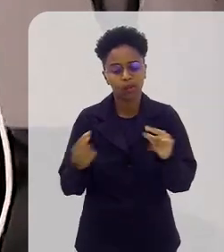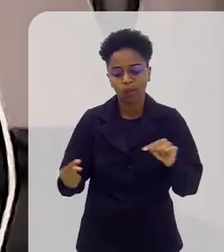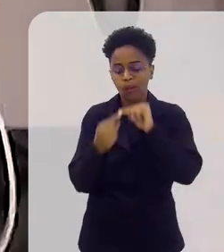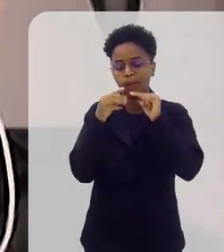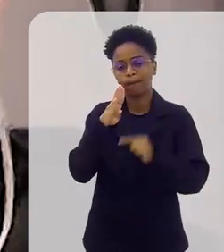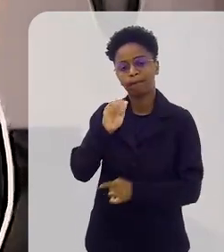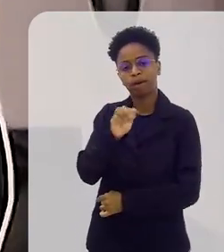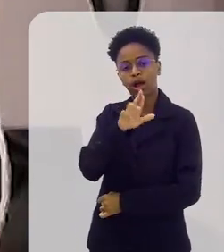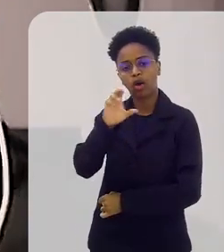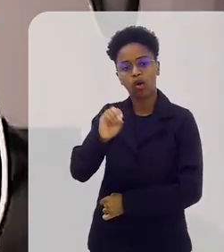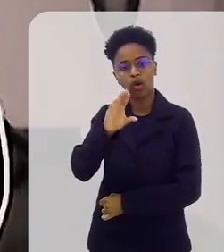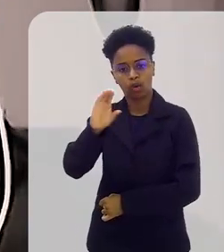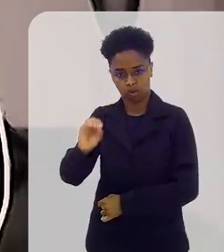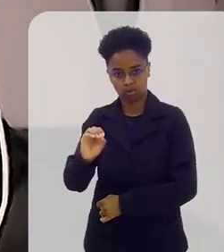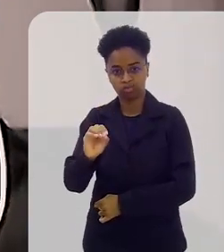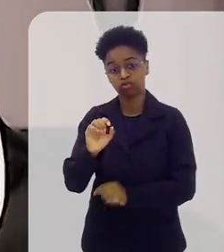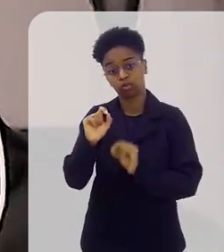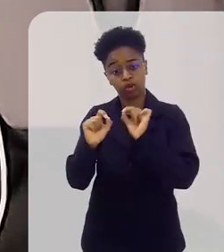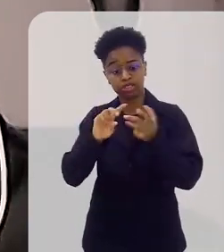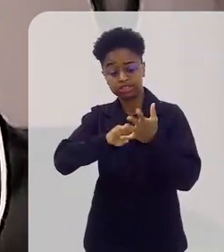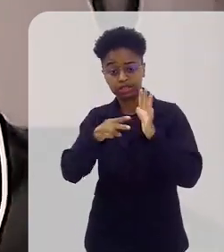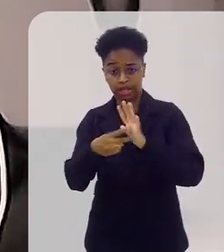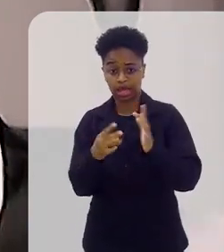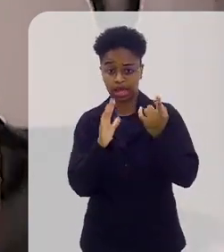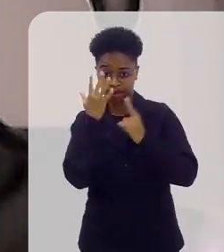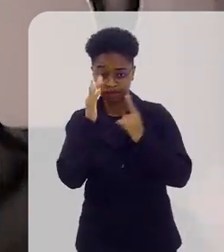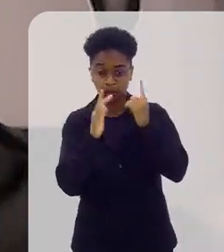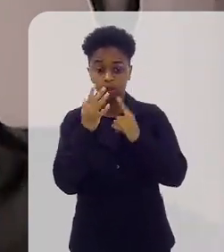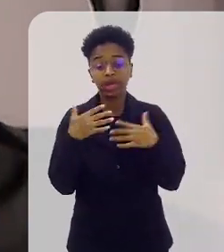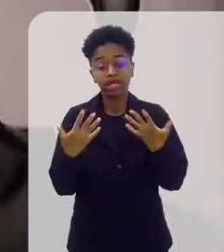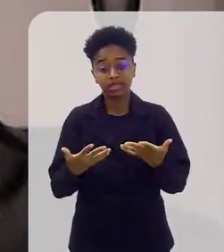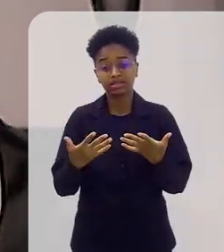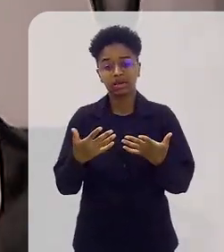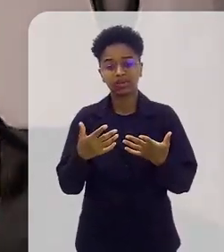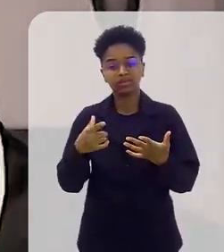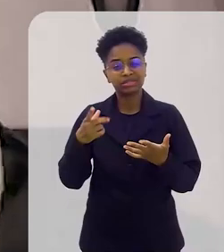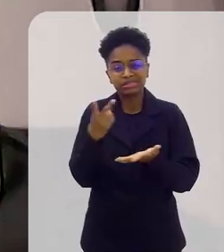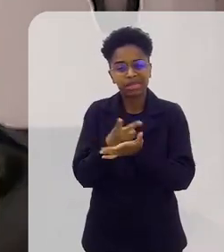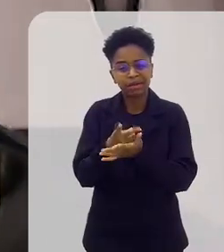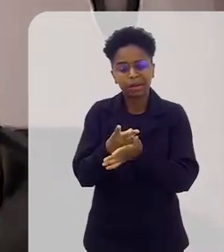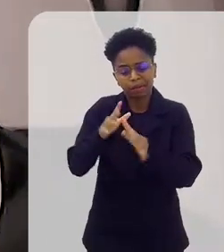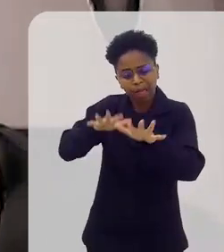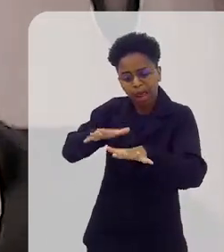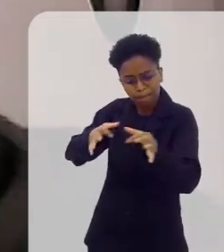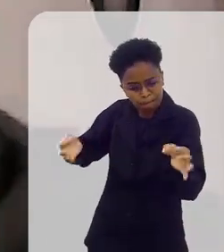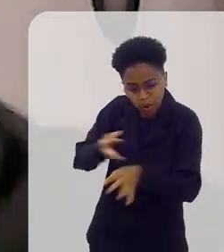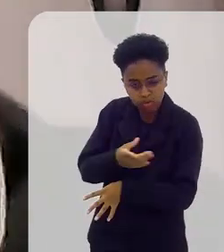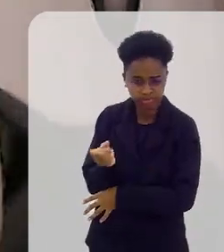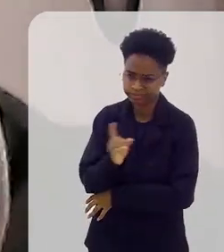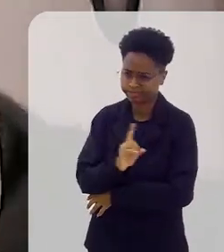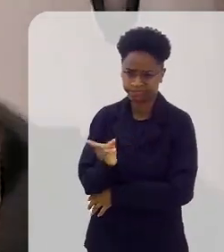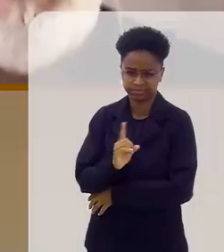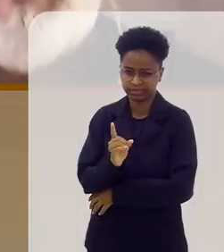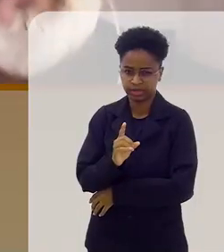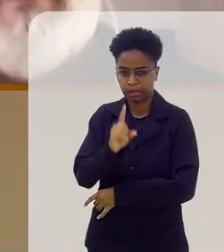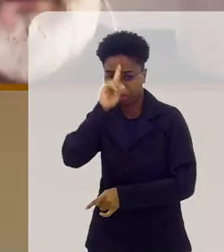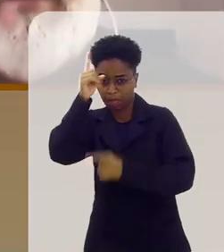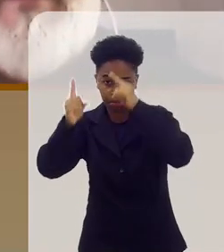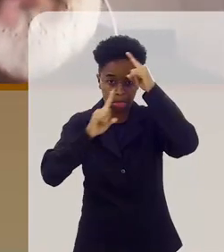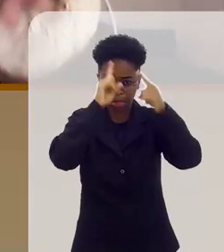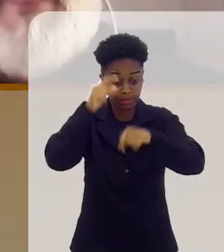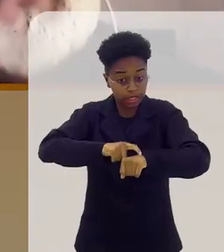bem barroca, né, do que era o carnaval. E as alegorias dele eram assim, que nunca paravam de ficar, nunca ficavam prontas. Tem isso também,